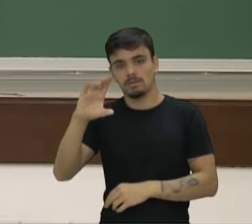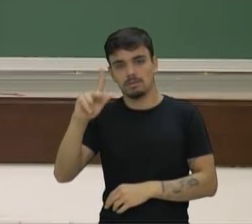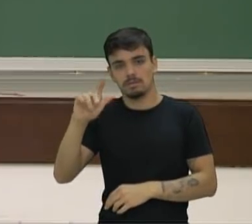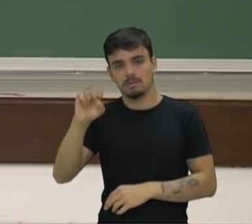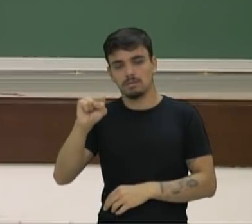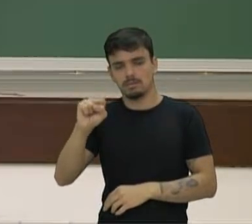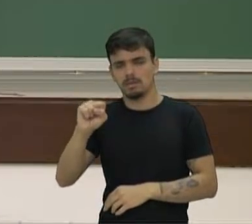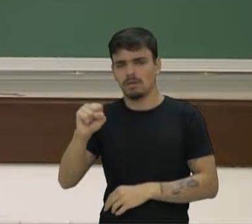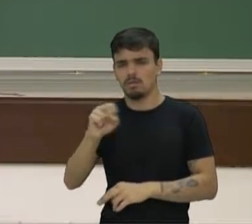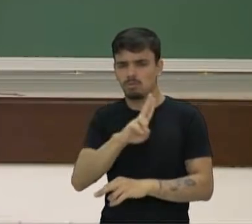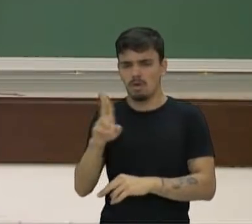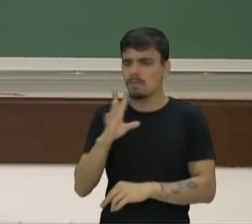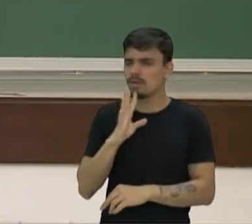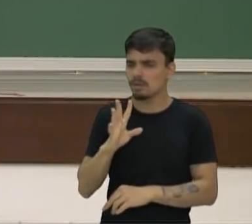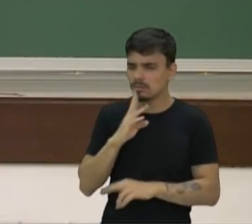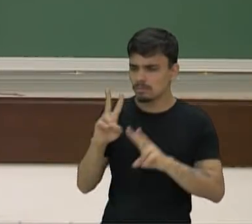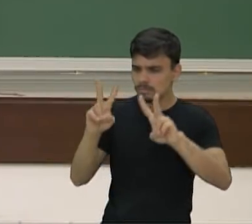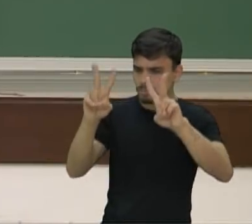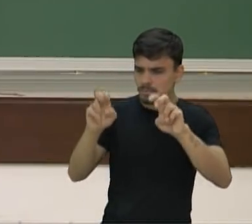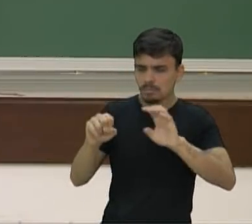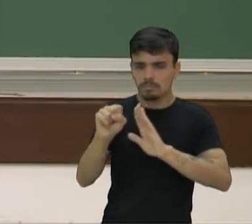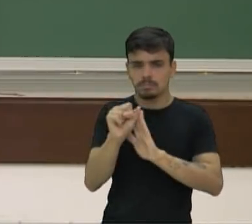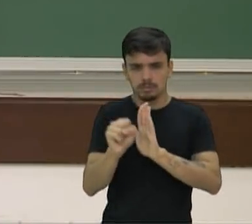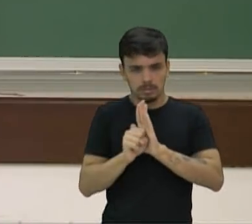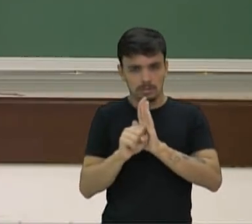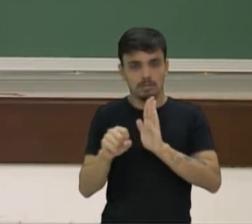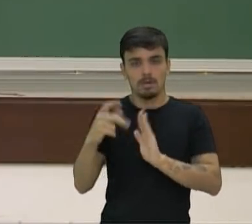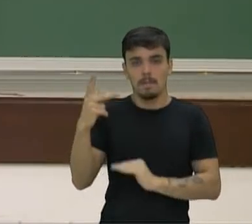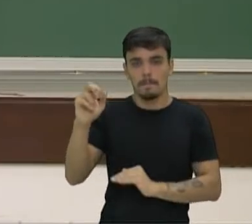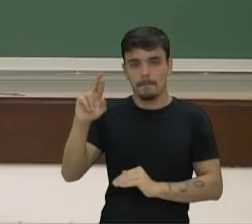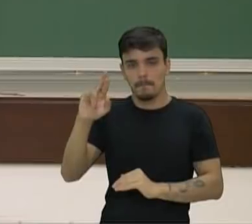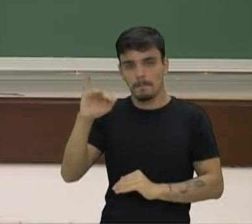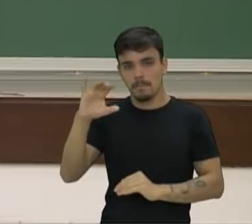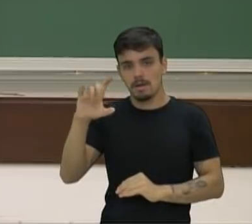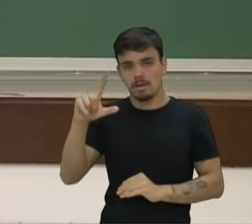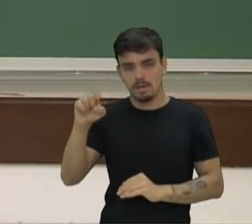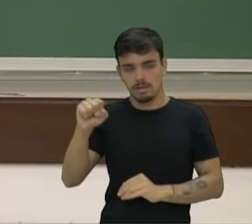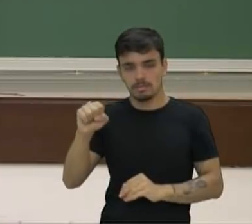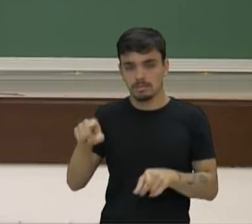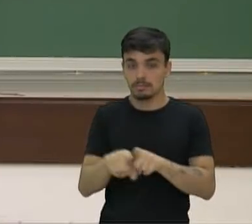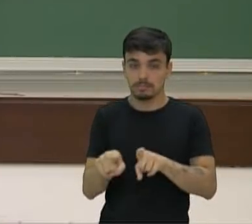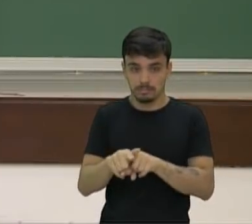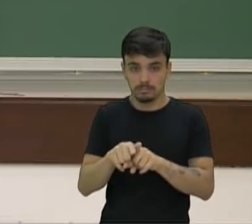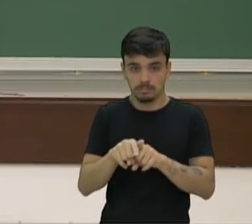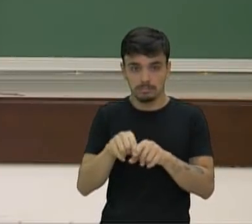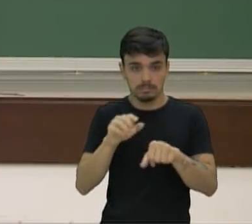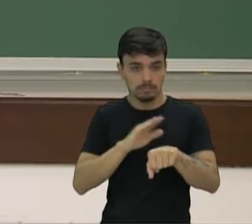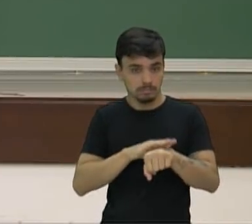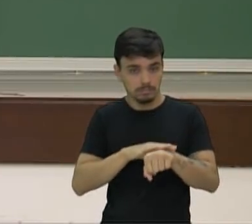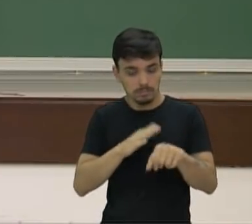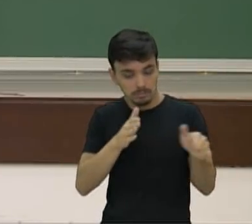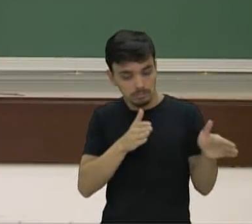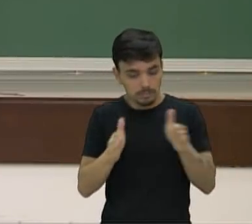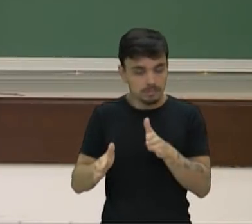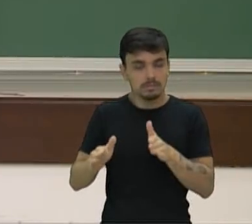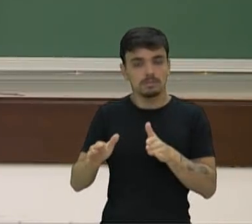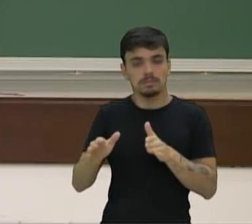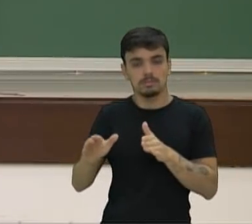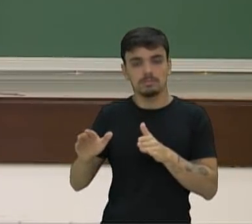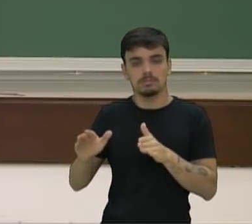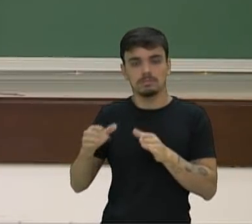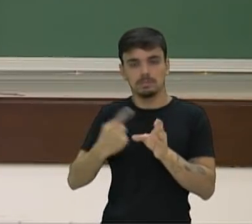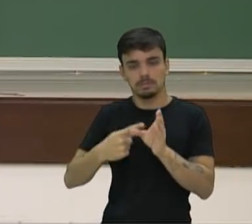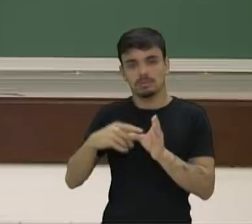não por acaso chama-se o século de Péricles, o momento ali do período clássico de Atenas, e ela